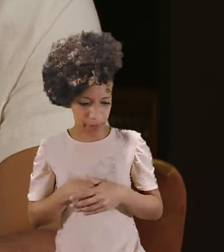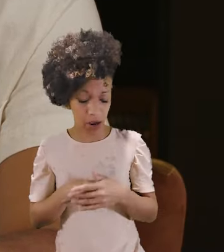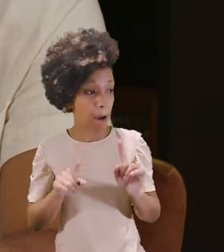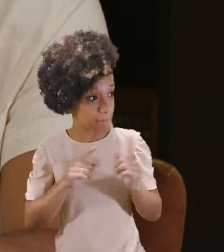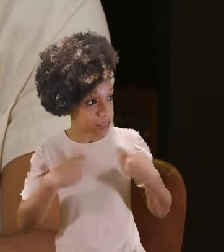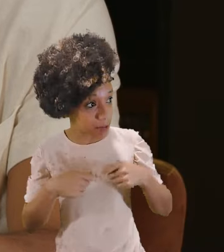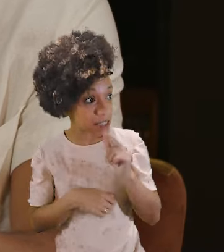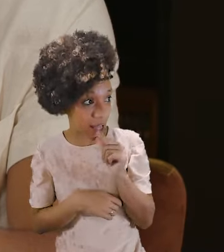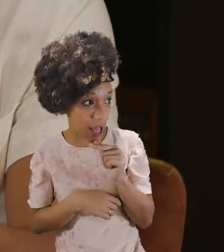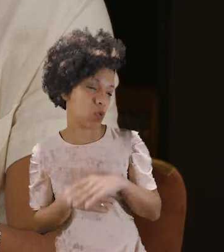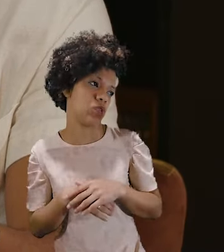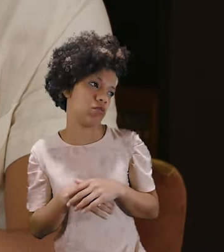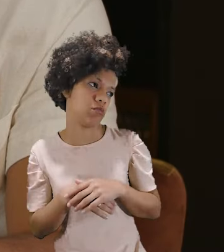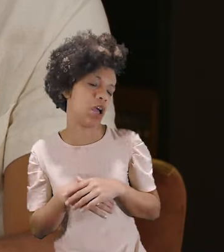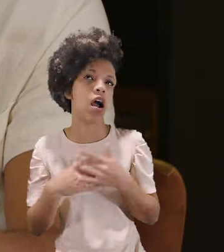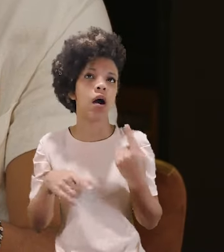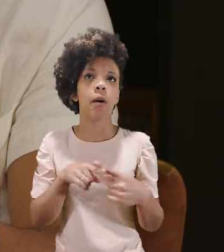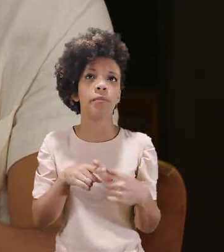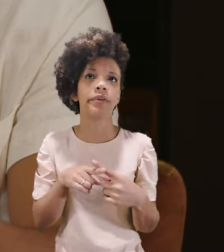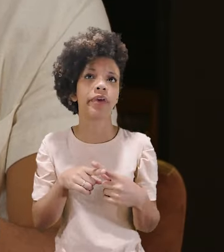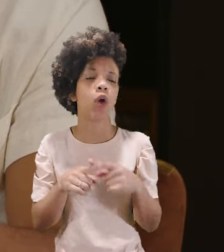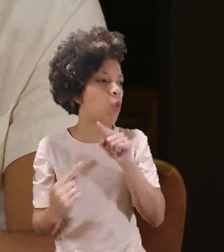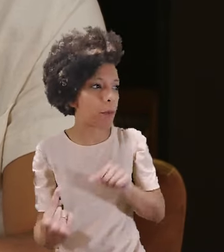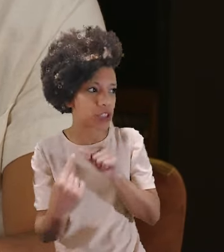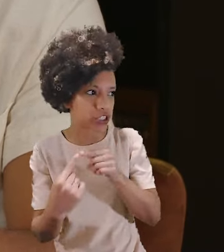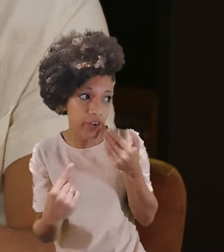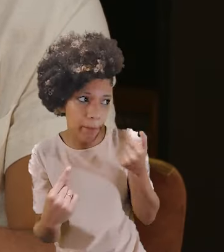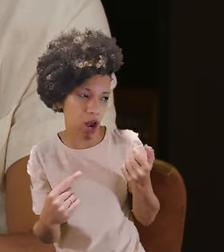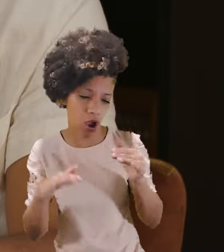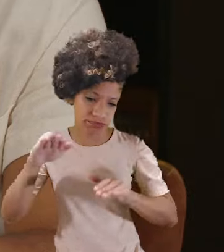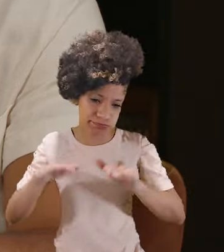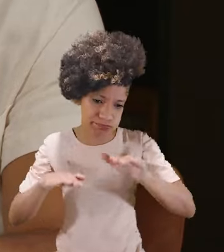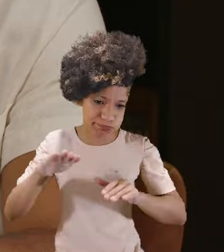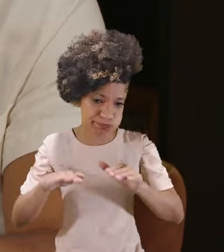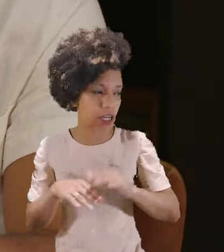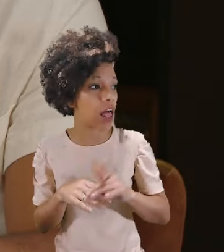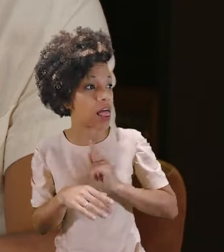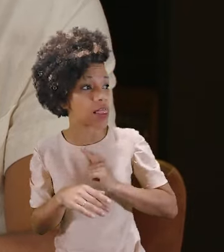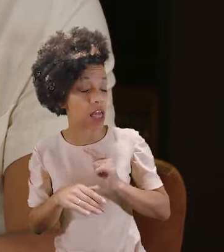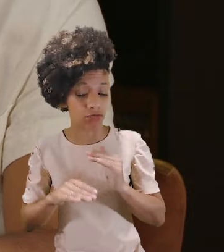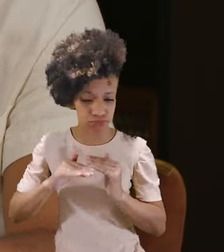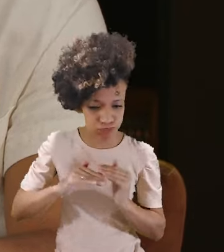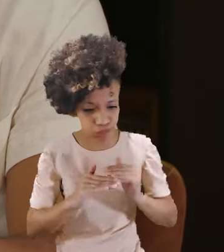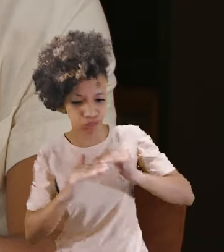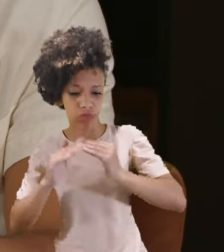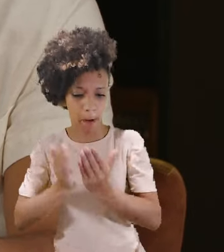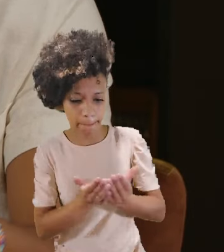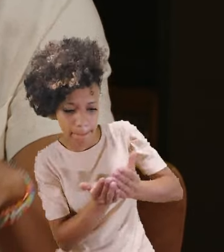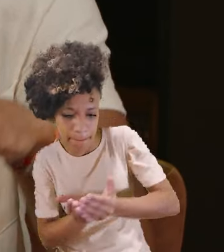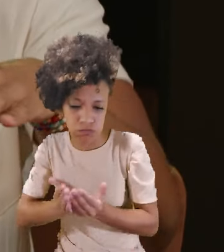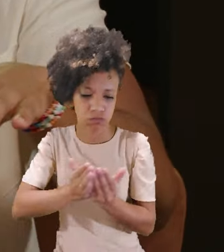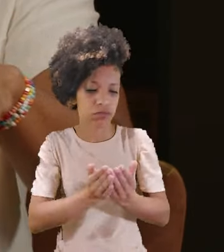mas se você tem que botar água lá no elástico a gente chama que é para poder melhorar exatamente tem lá ver para os fortes de TV custabilidade